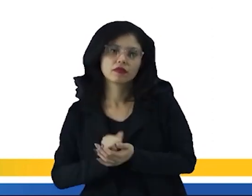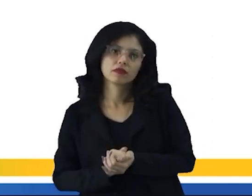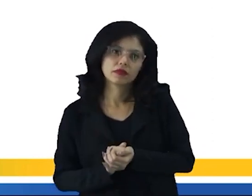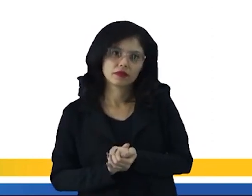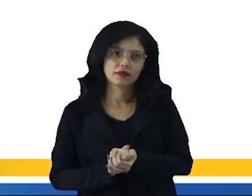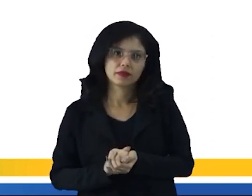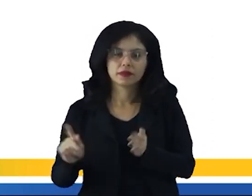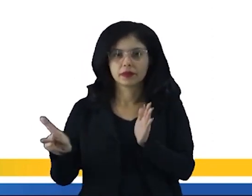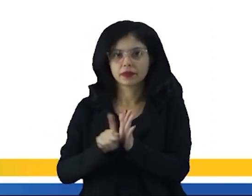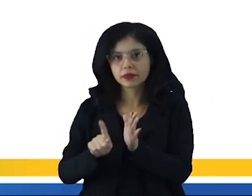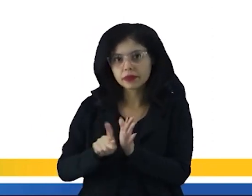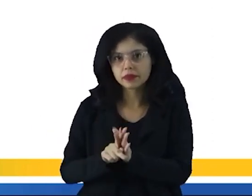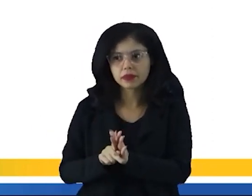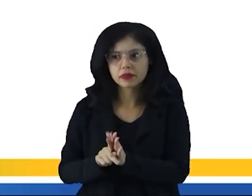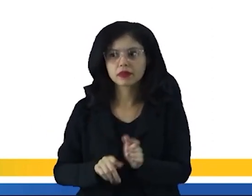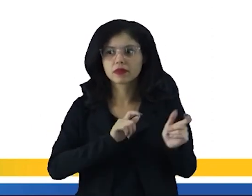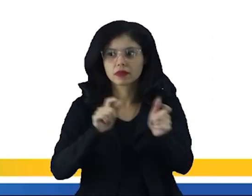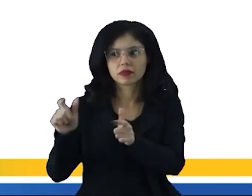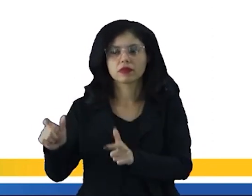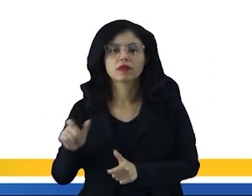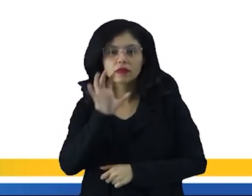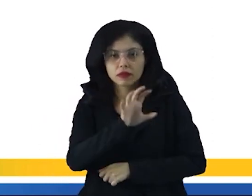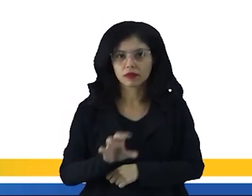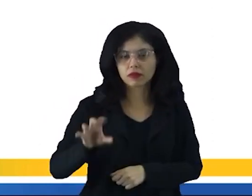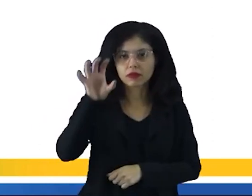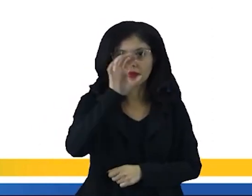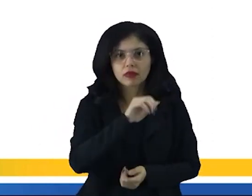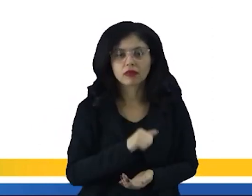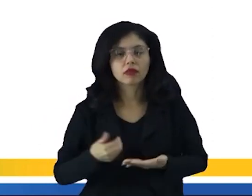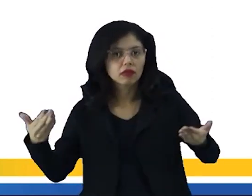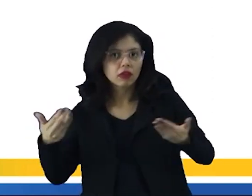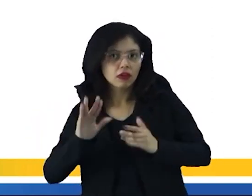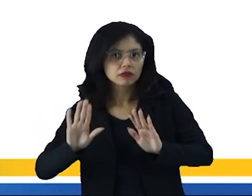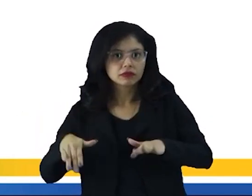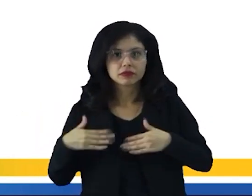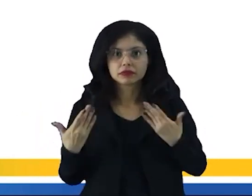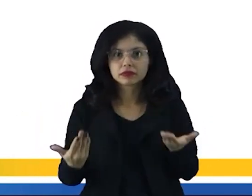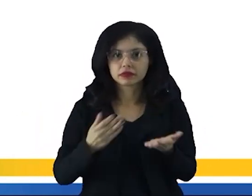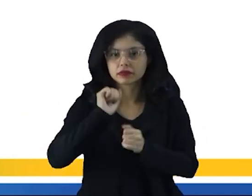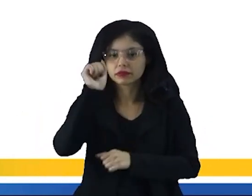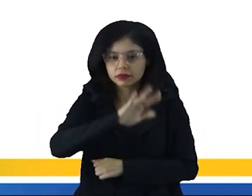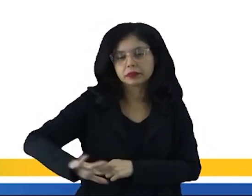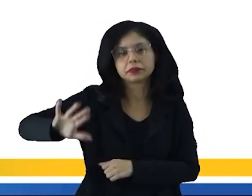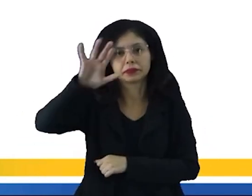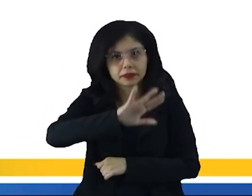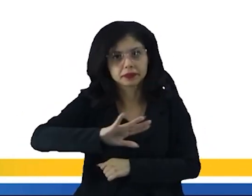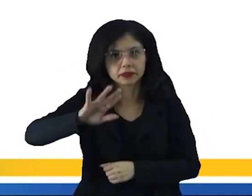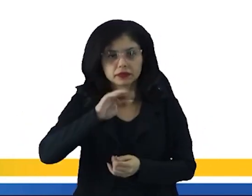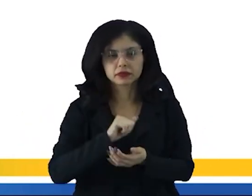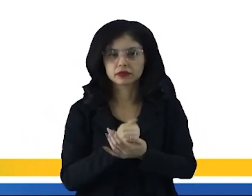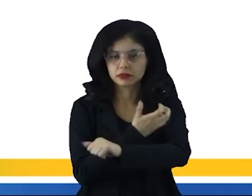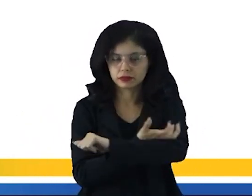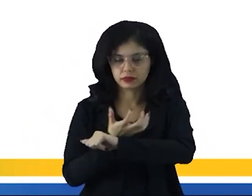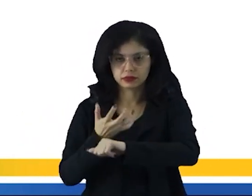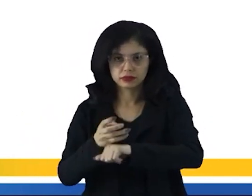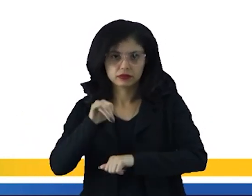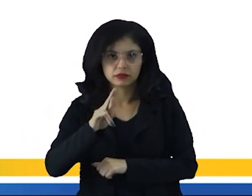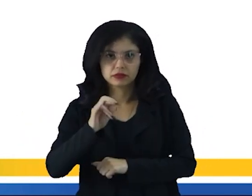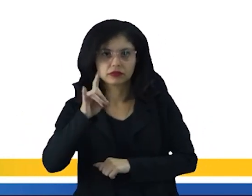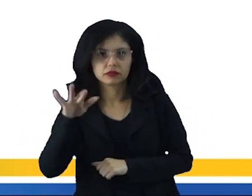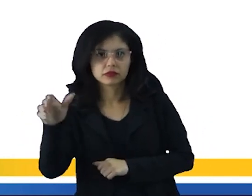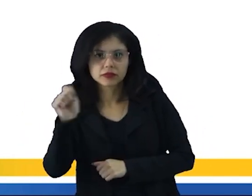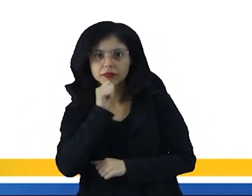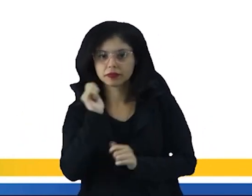são apropriadas para essa região. Agora, quais os aspectos gerais dessa vegetação mediterrânea?